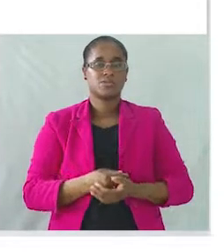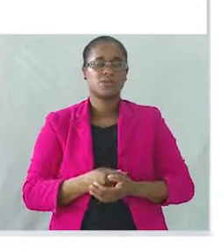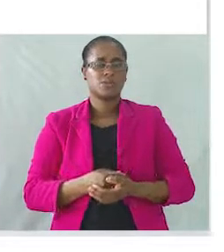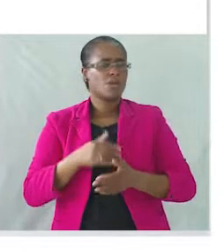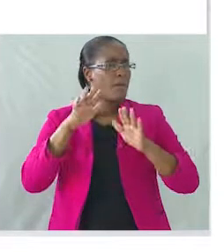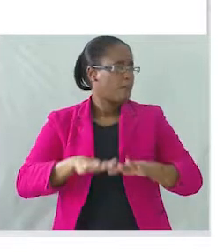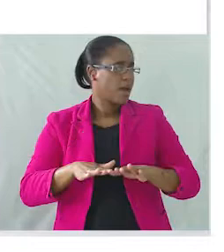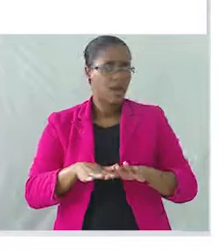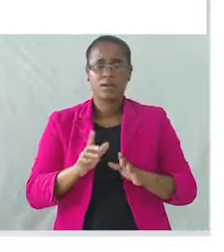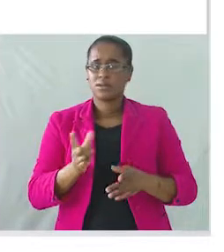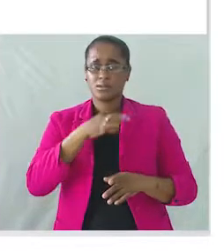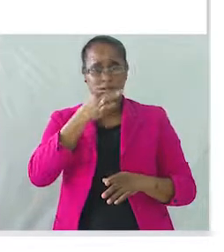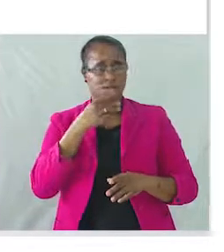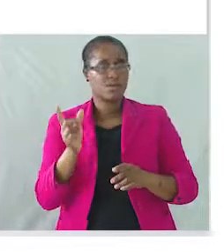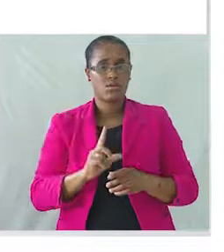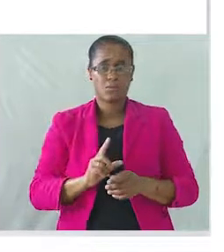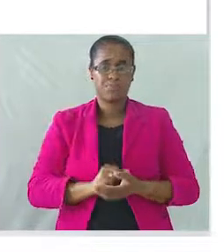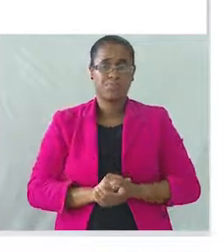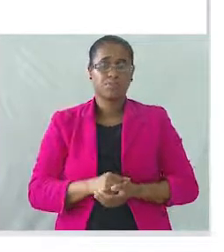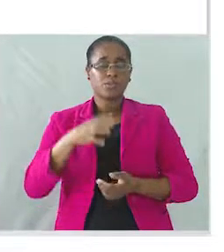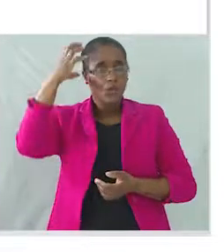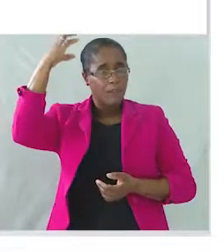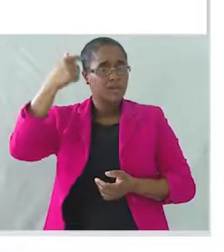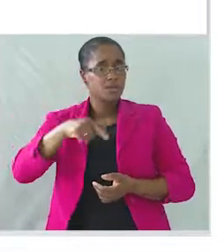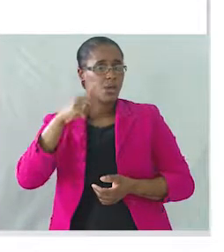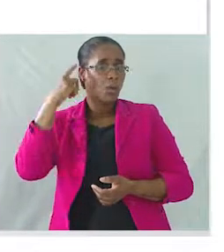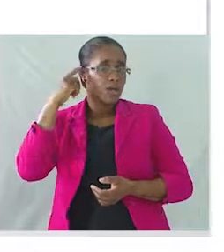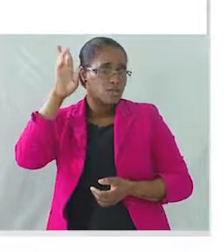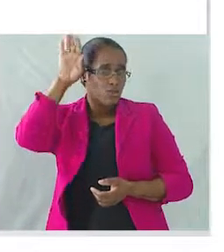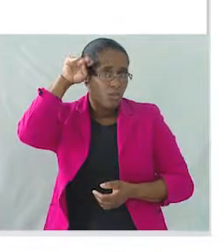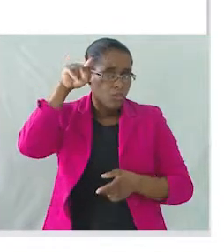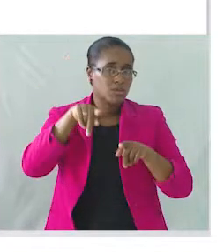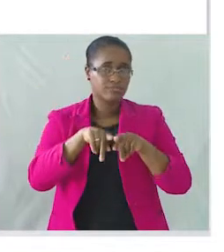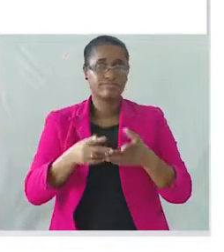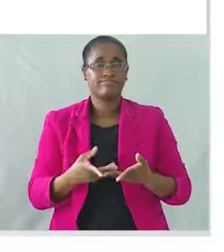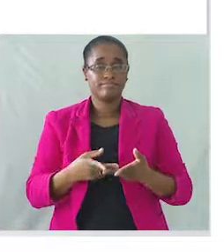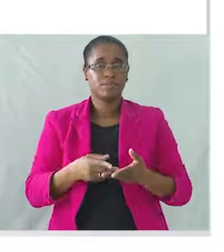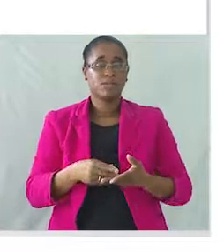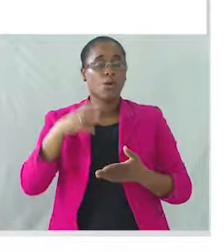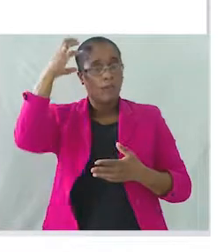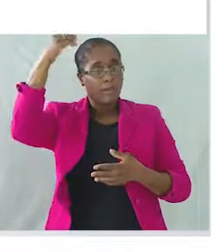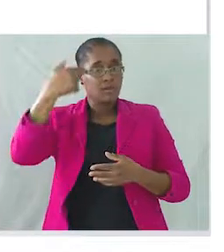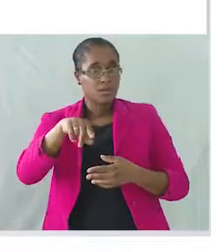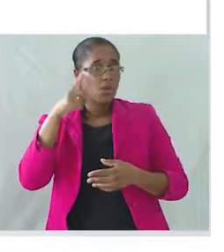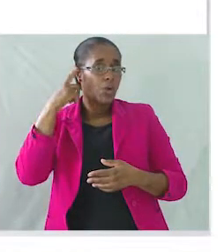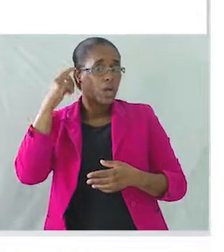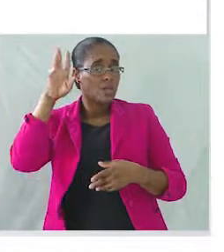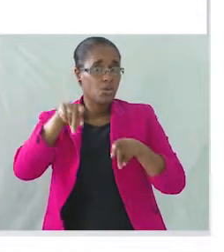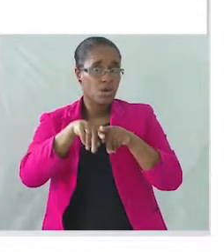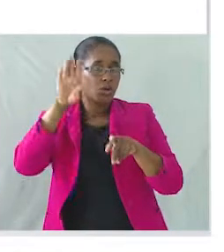não paravam de dizer: o príncipe tem orelhas de burro, o príncipe tem orelhas de